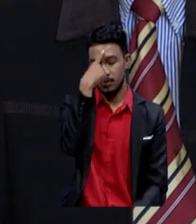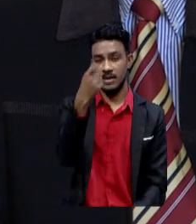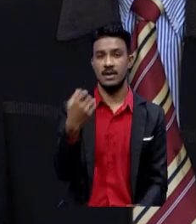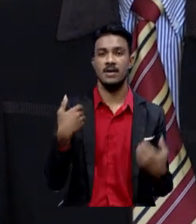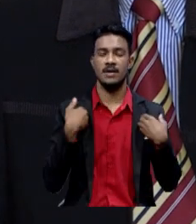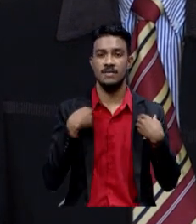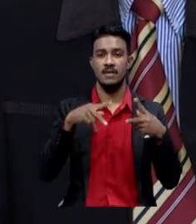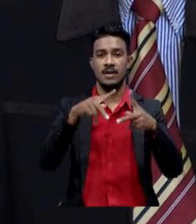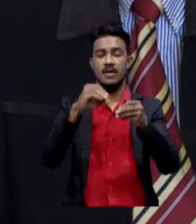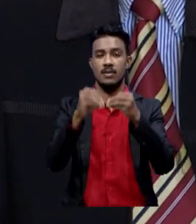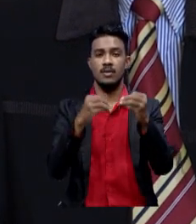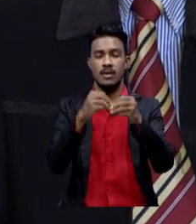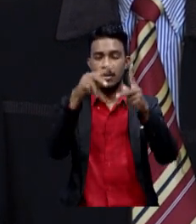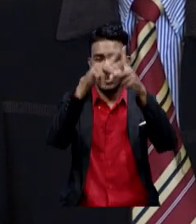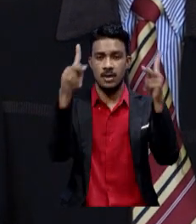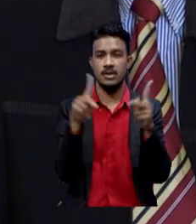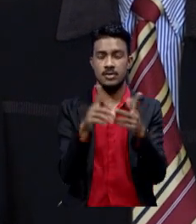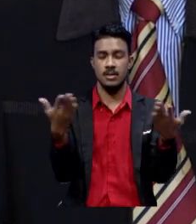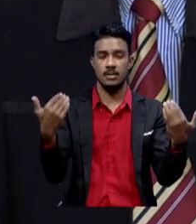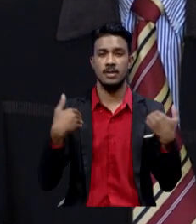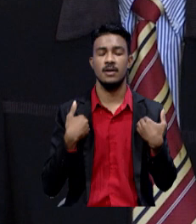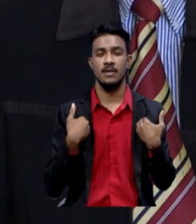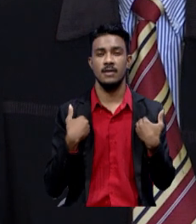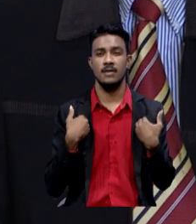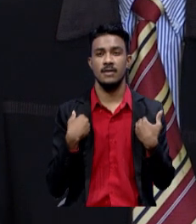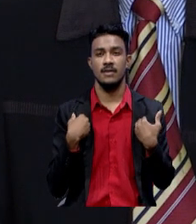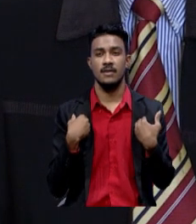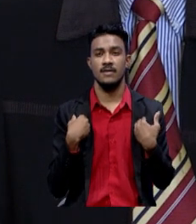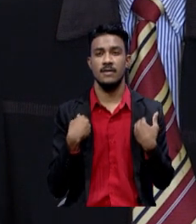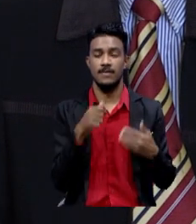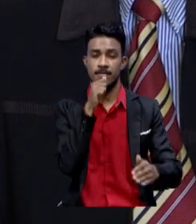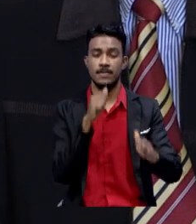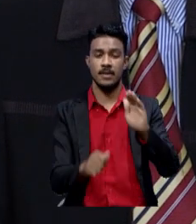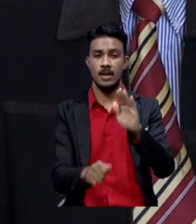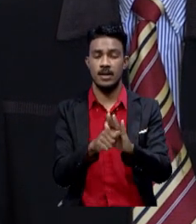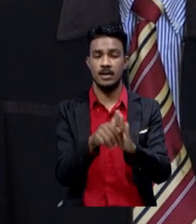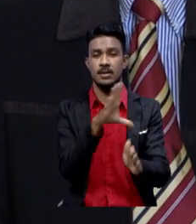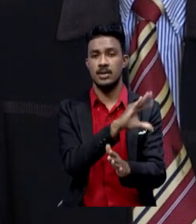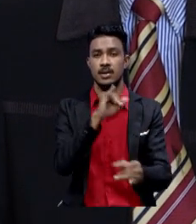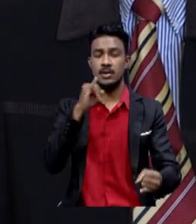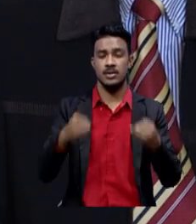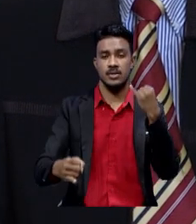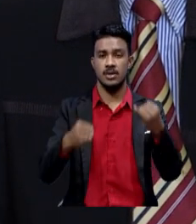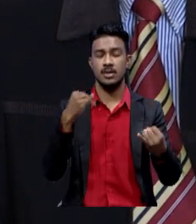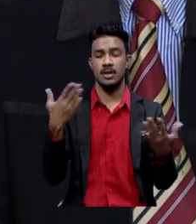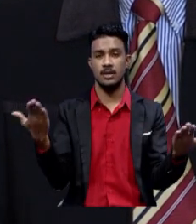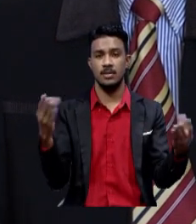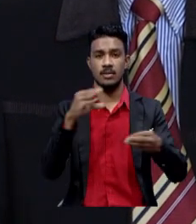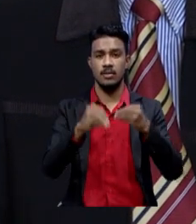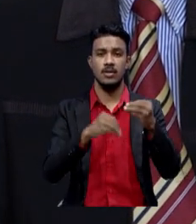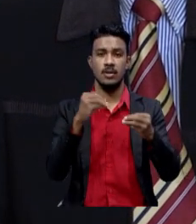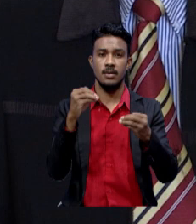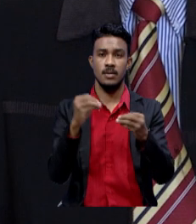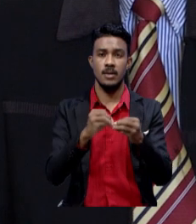caso ir nebe que é delicado, quando ba segredo de justiça e depois mas quando ba abuso